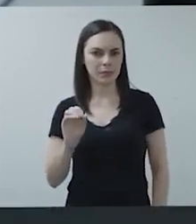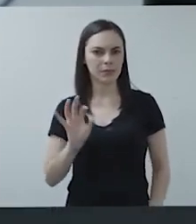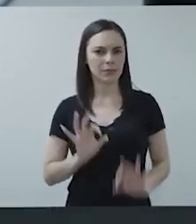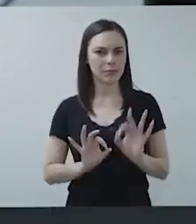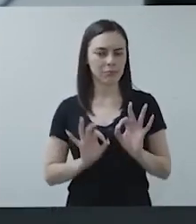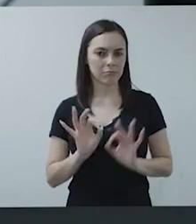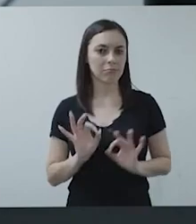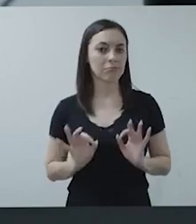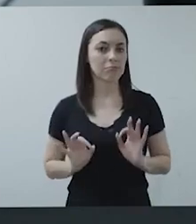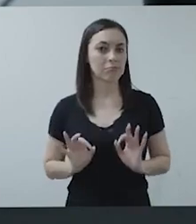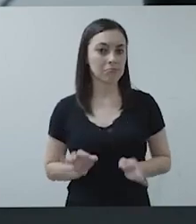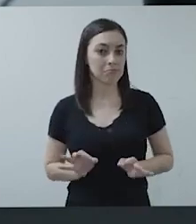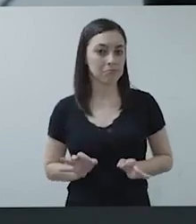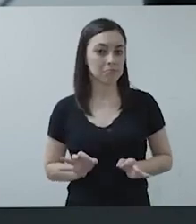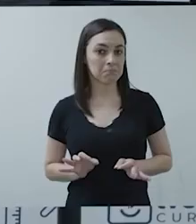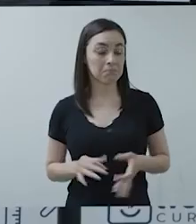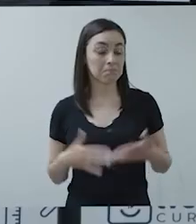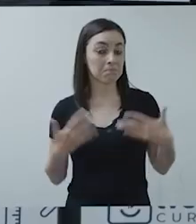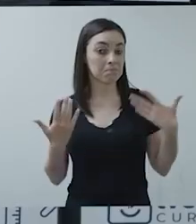aqui?